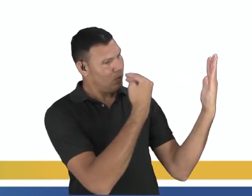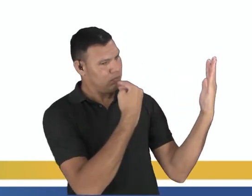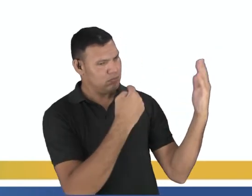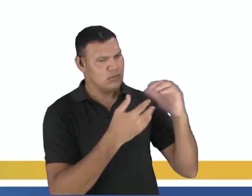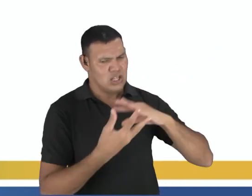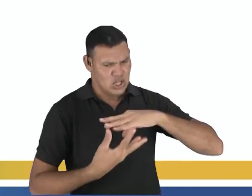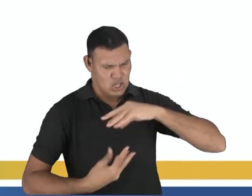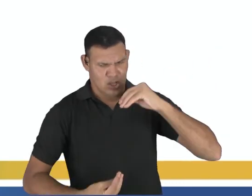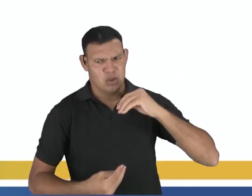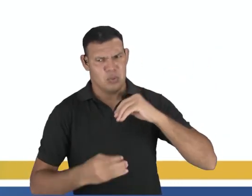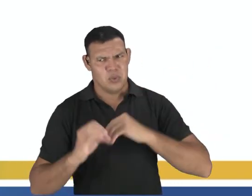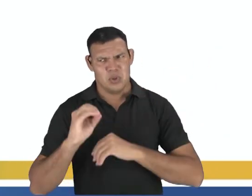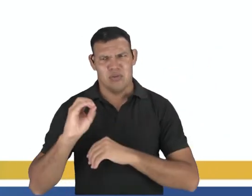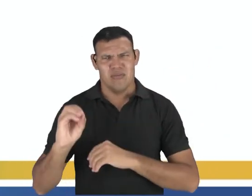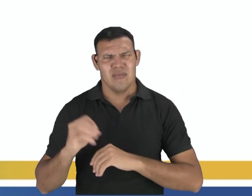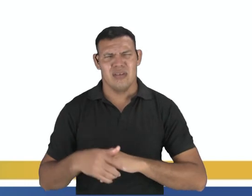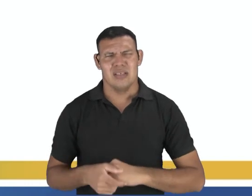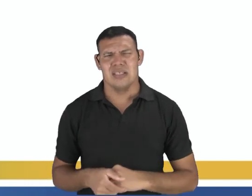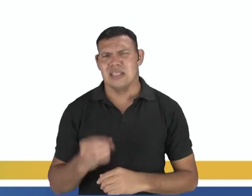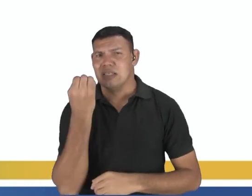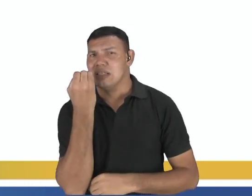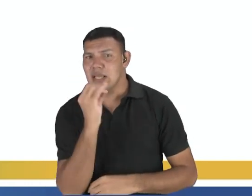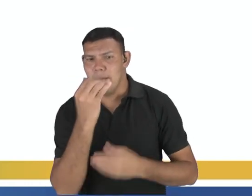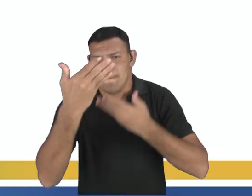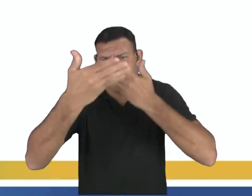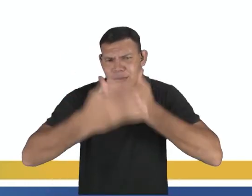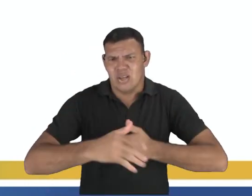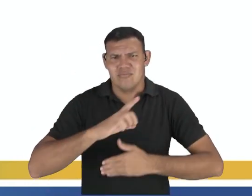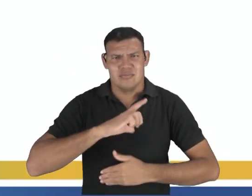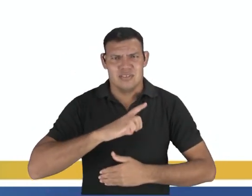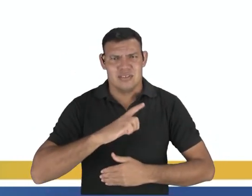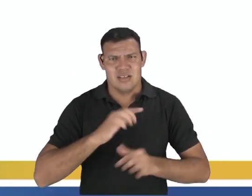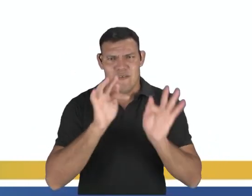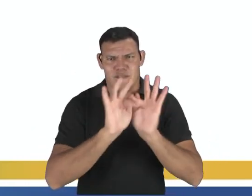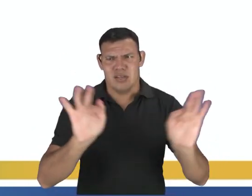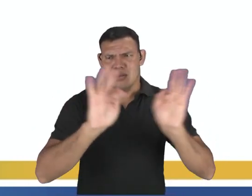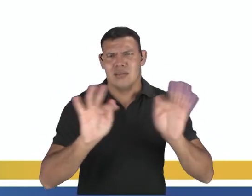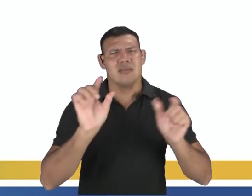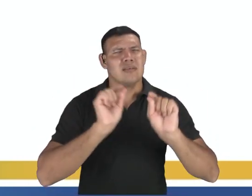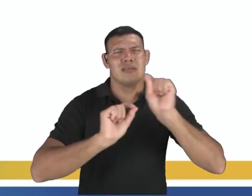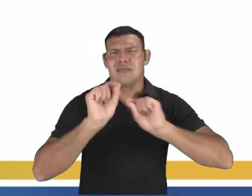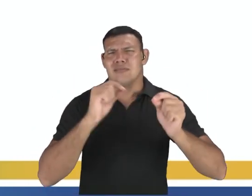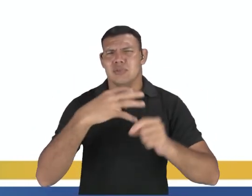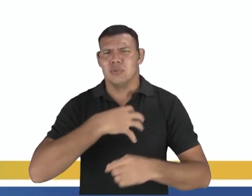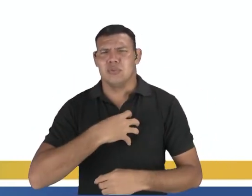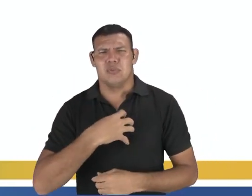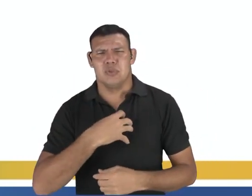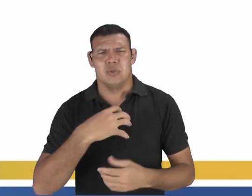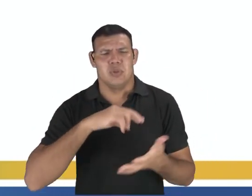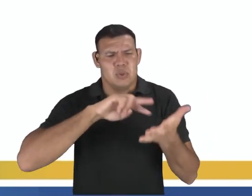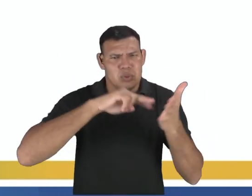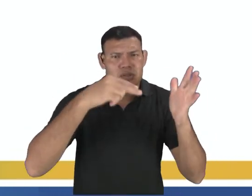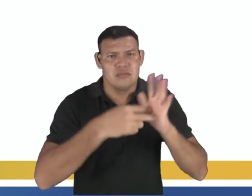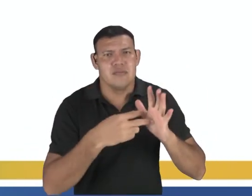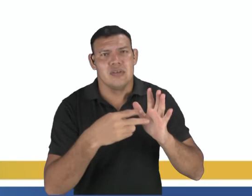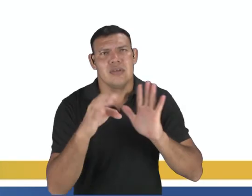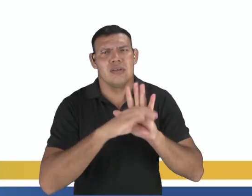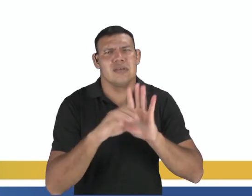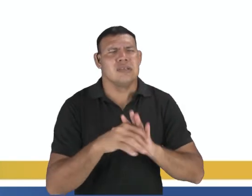entender? Você conseguiria entender se estivesse lá numa prova para você? Ah, qual é o significado dessa frase? Aí você ficaria...